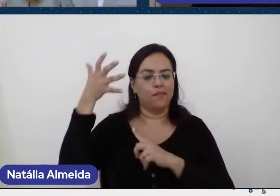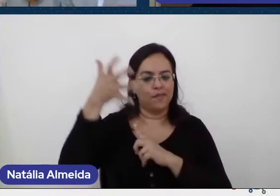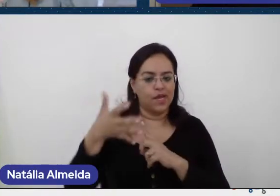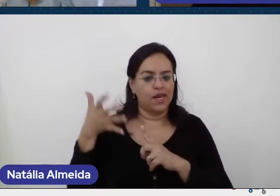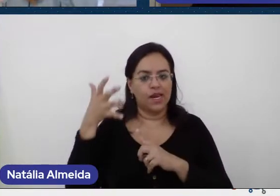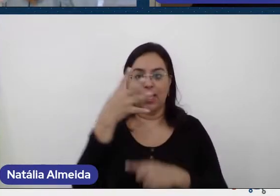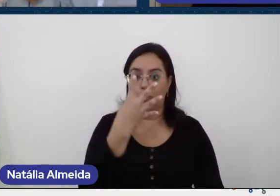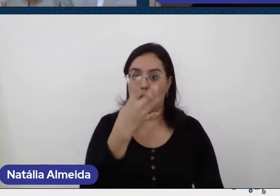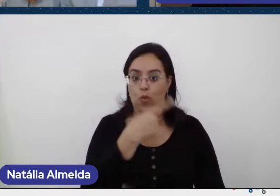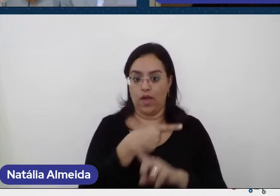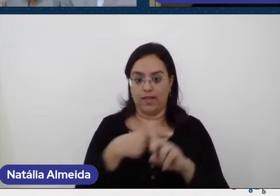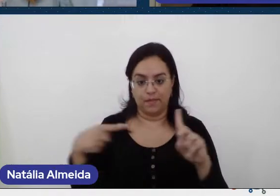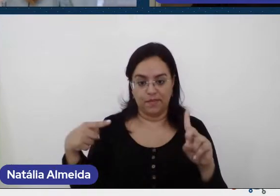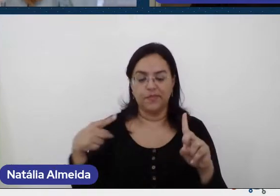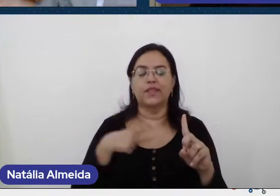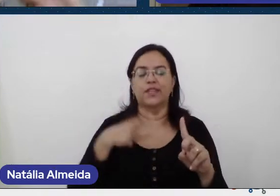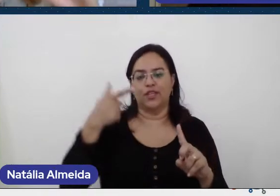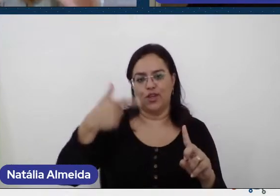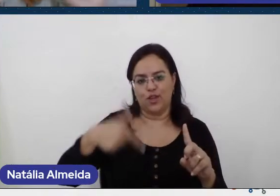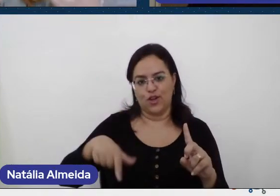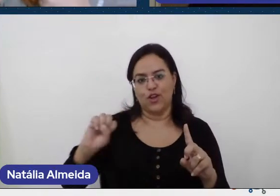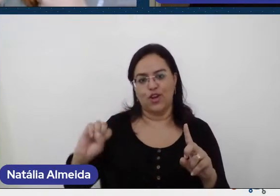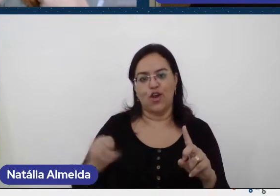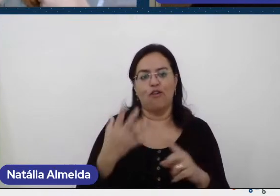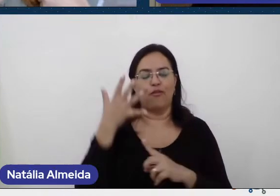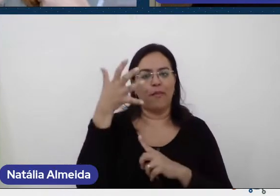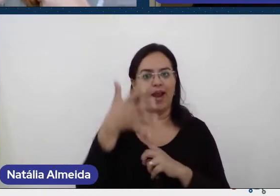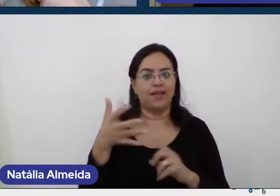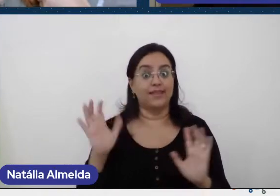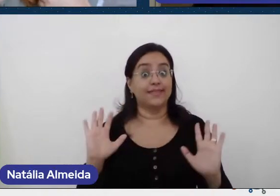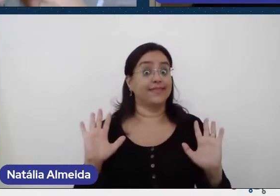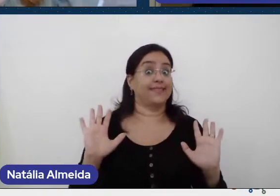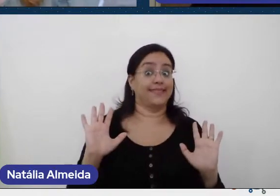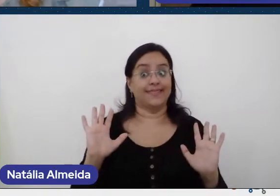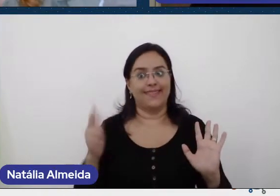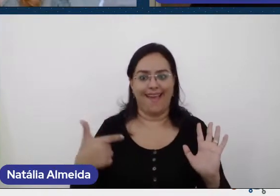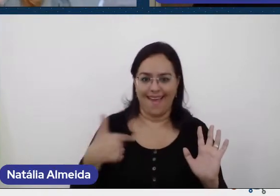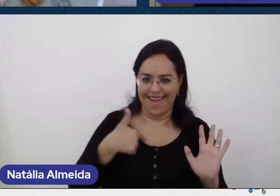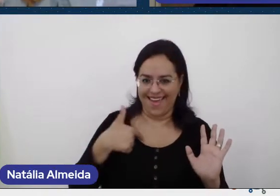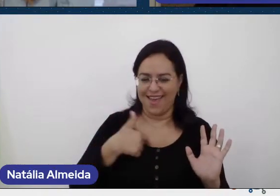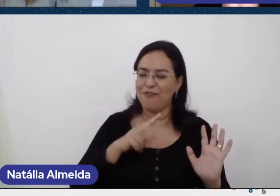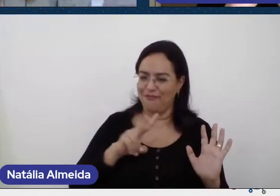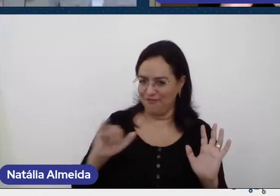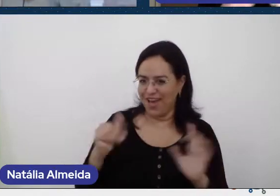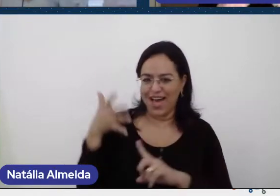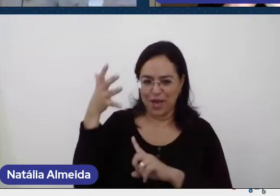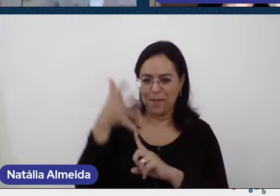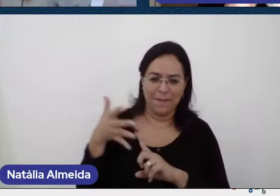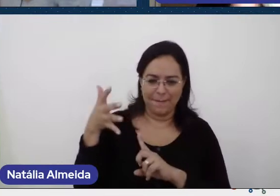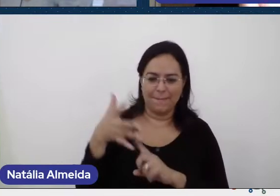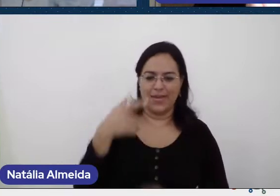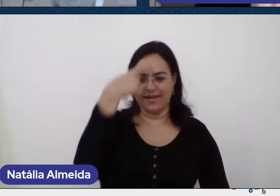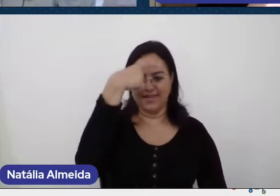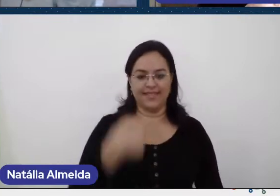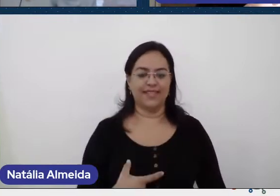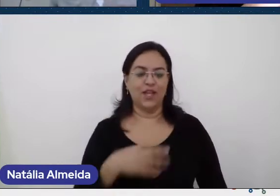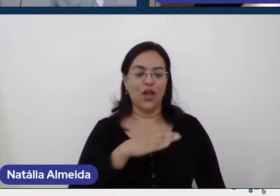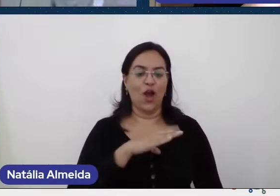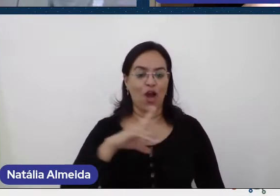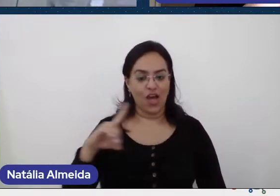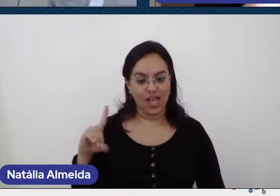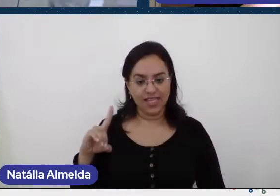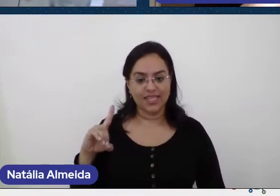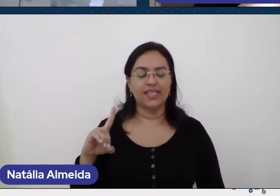terá outra palestra e tchan, tchan, tchan, eu estarei palestrando, né? Eu, a coordenadora e a